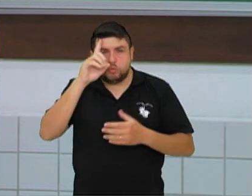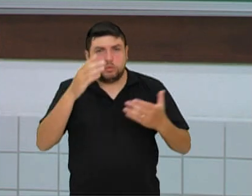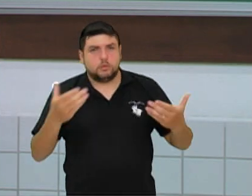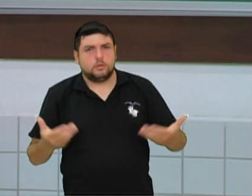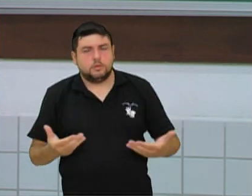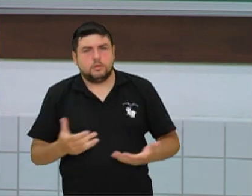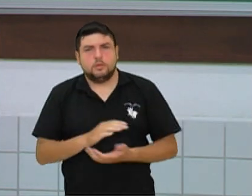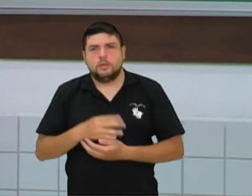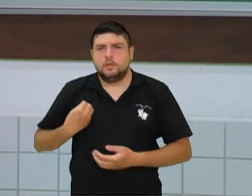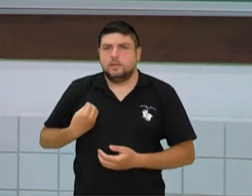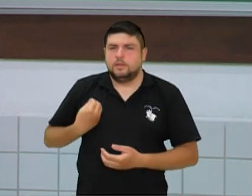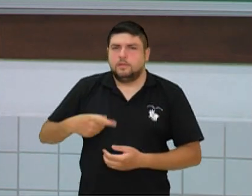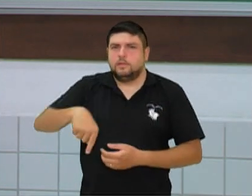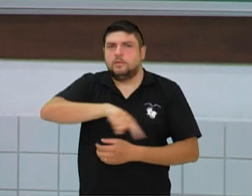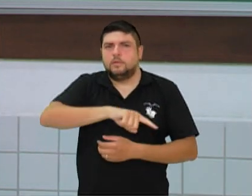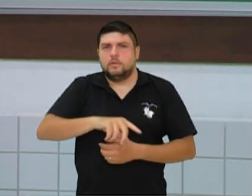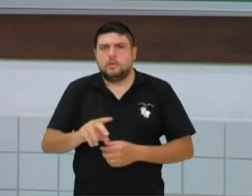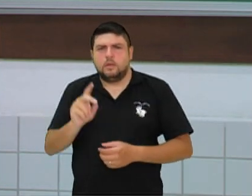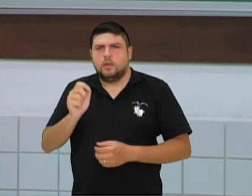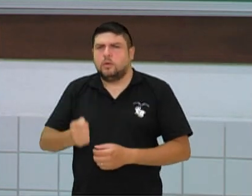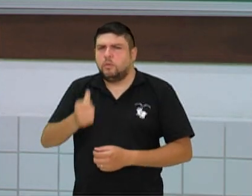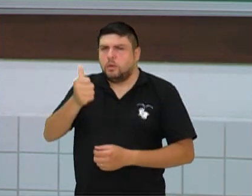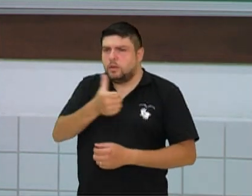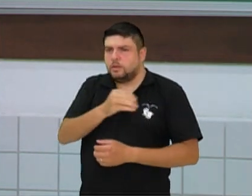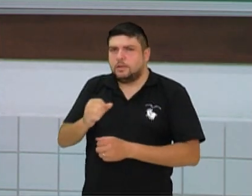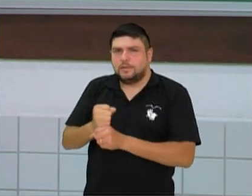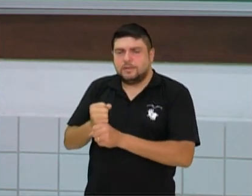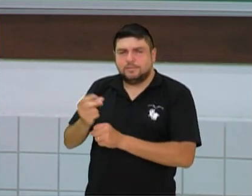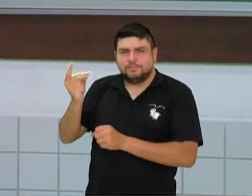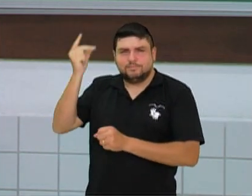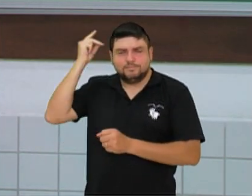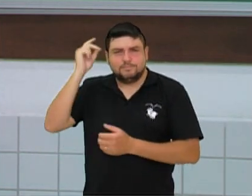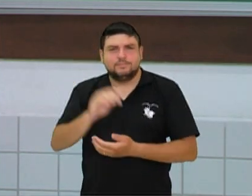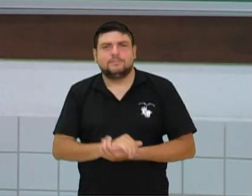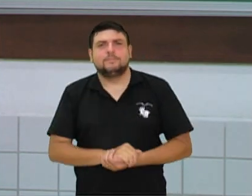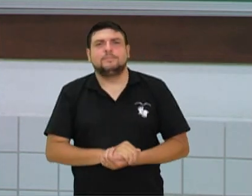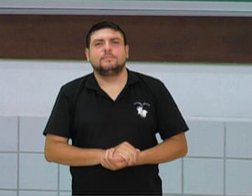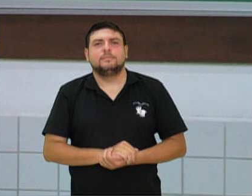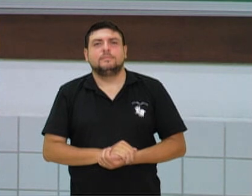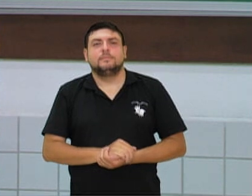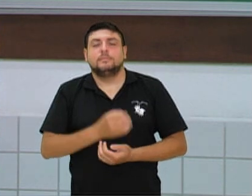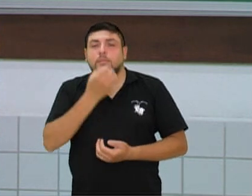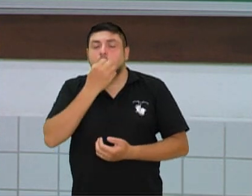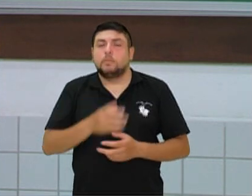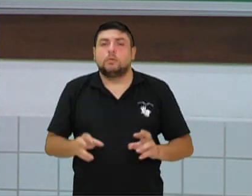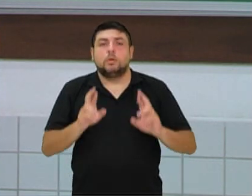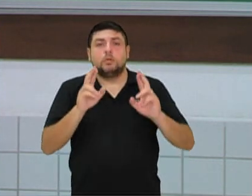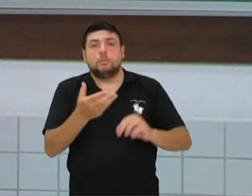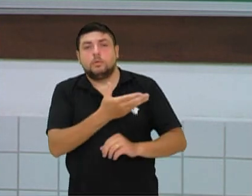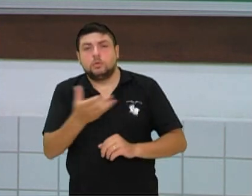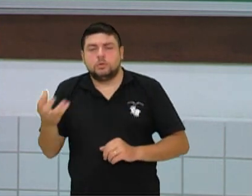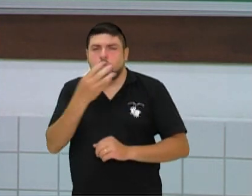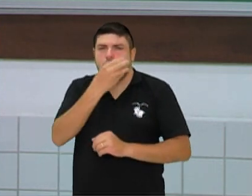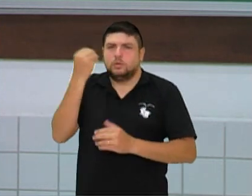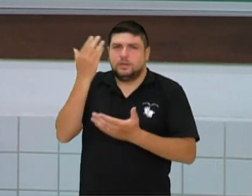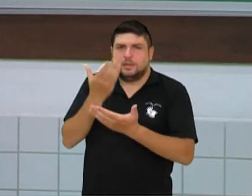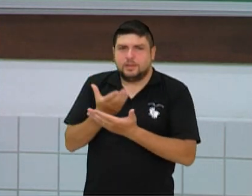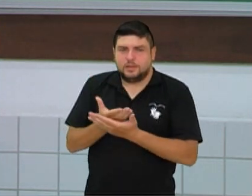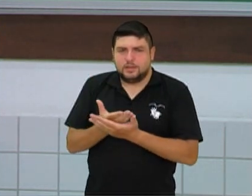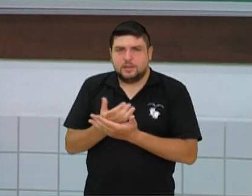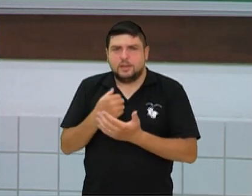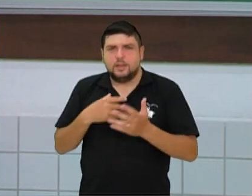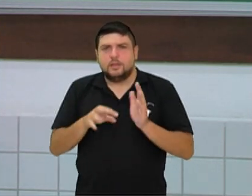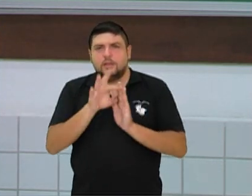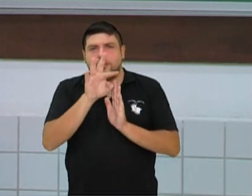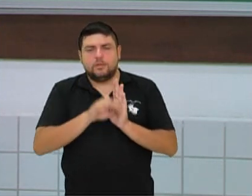que estamos vivendo, né? Uma peça de quase 100 anos, infelizmente. Bem, espero que vocês tenham gostado desse texto teatral O